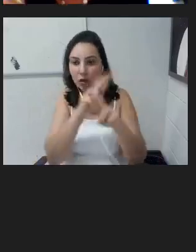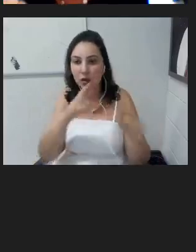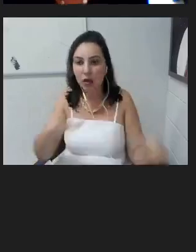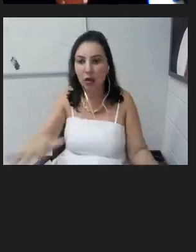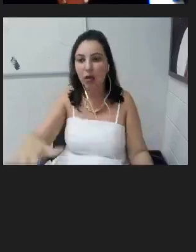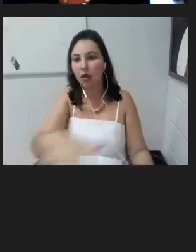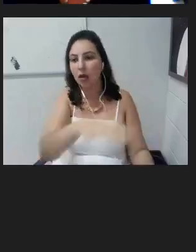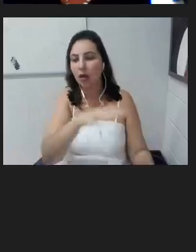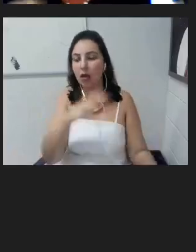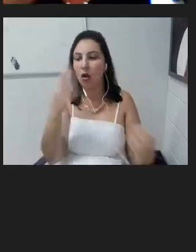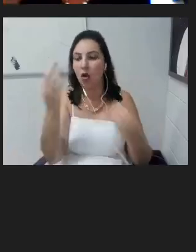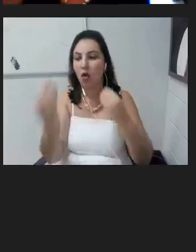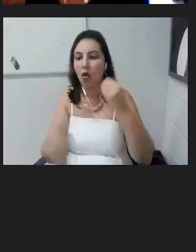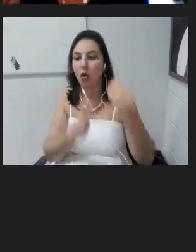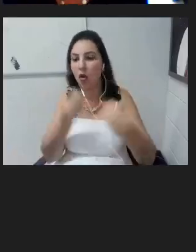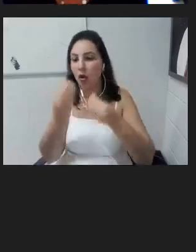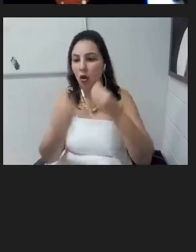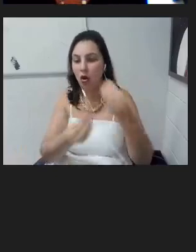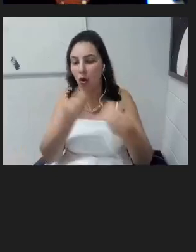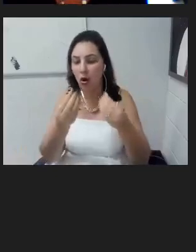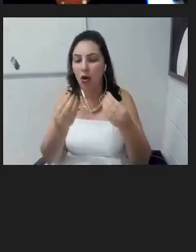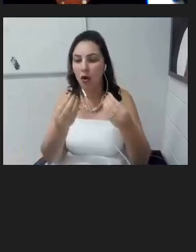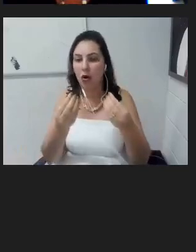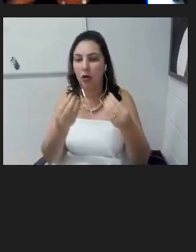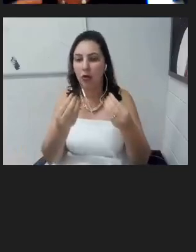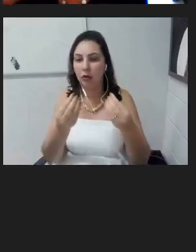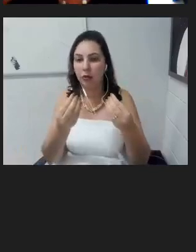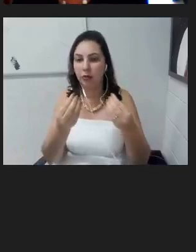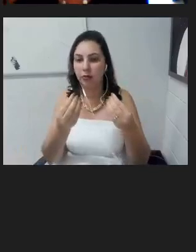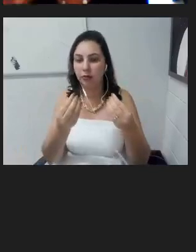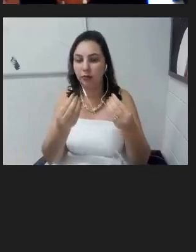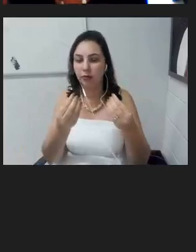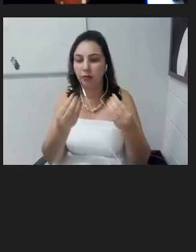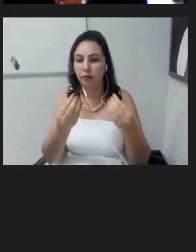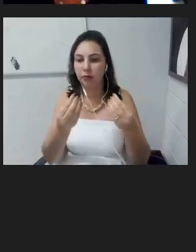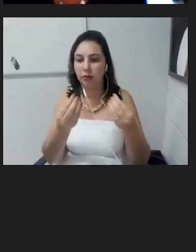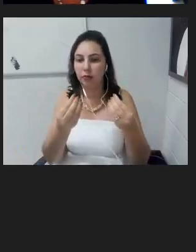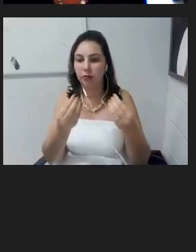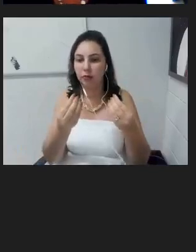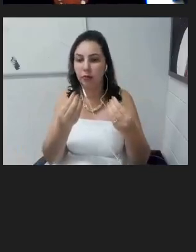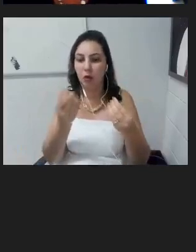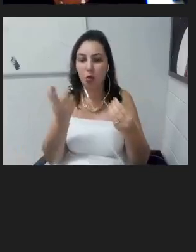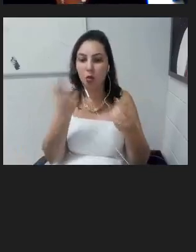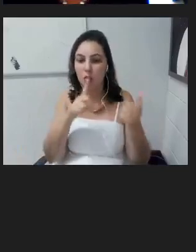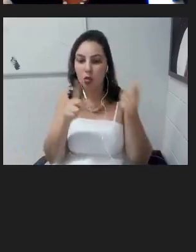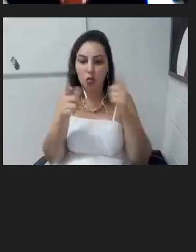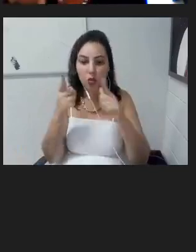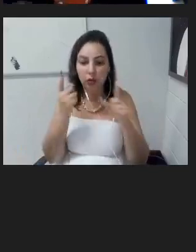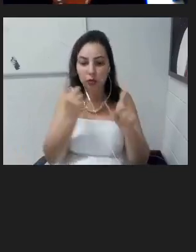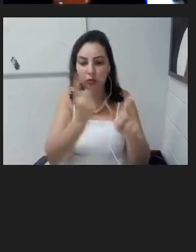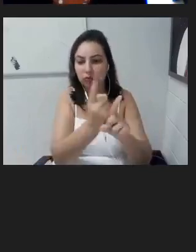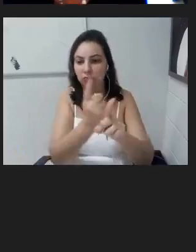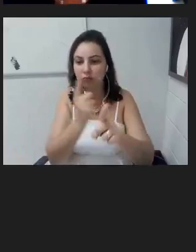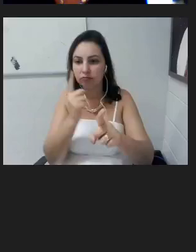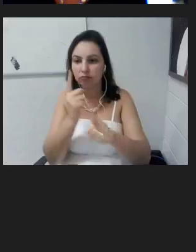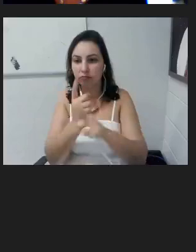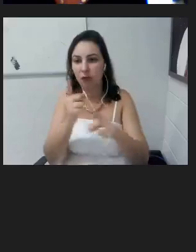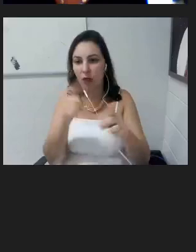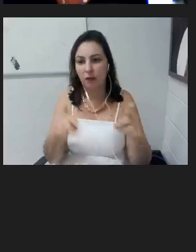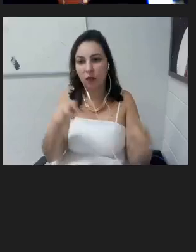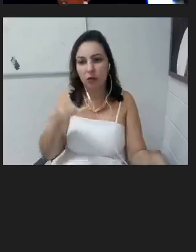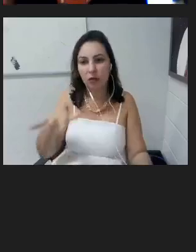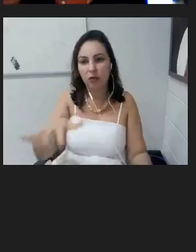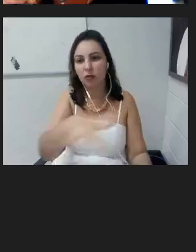eu me posiciono e como os outros se posicionam e que encontros são possíveis aí. Porque vocês estão no mesmo espaço de